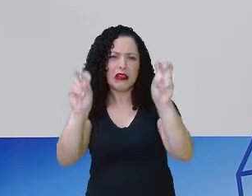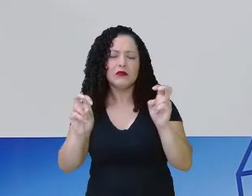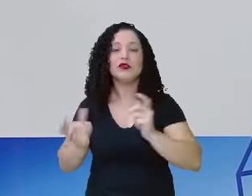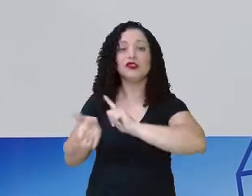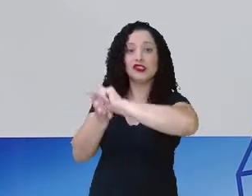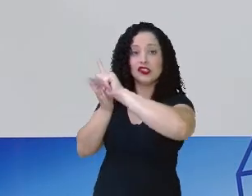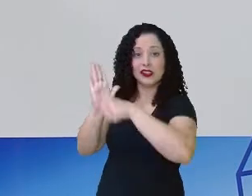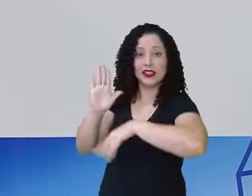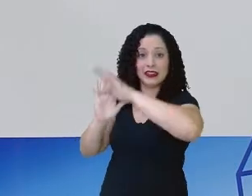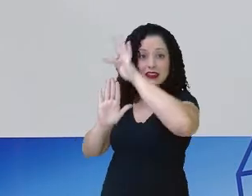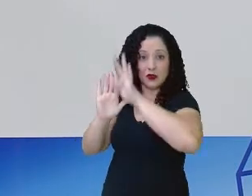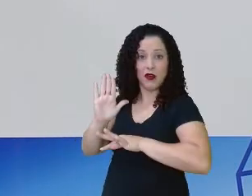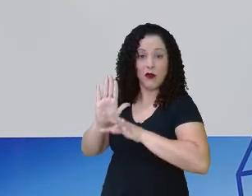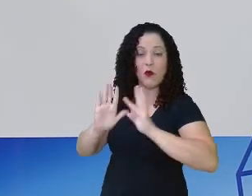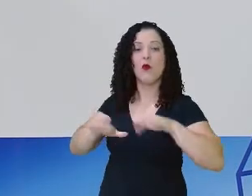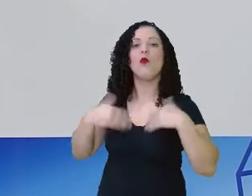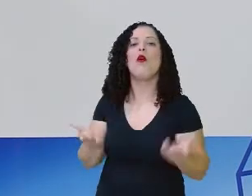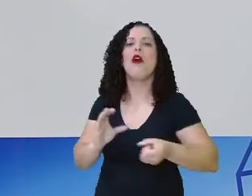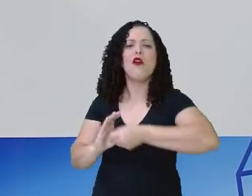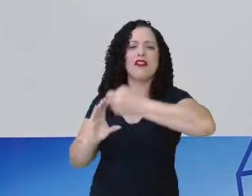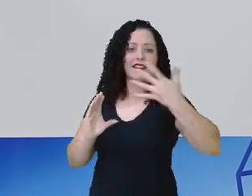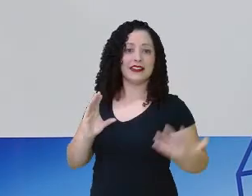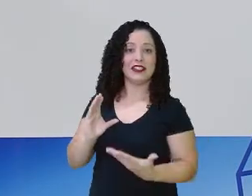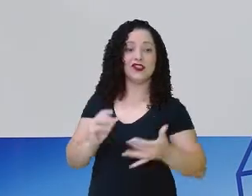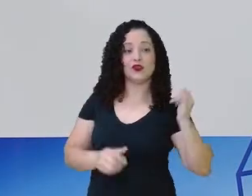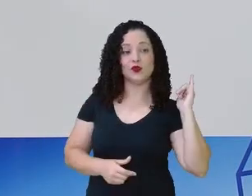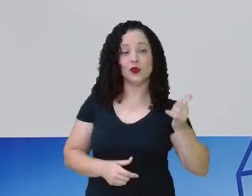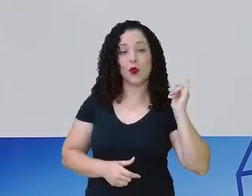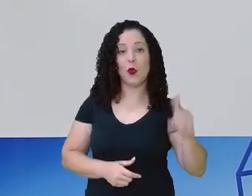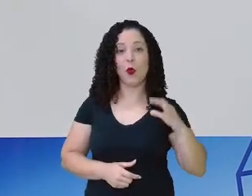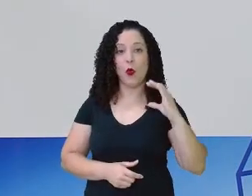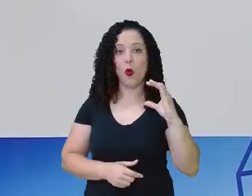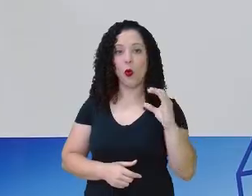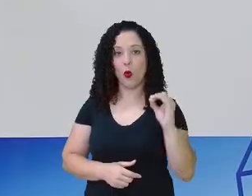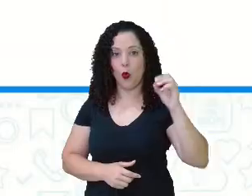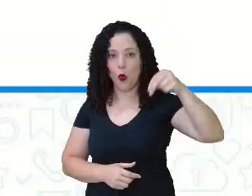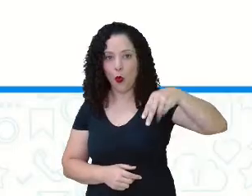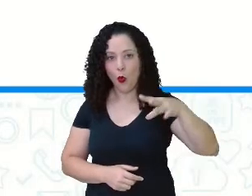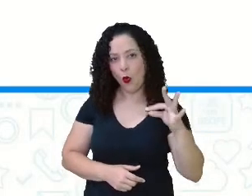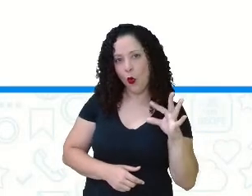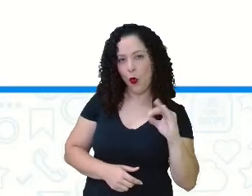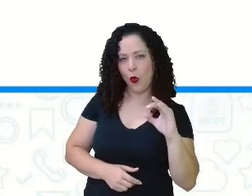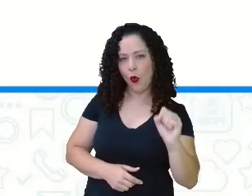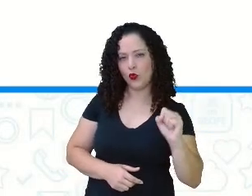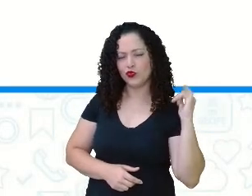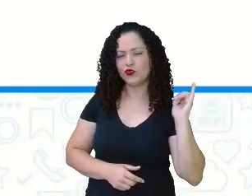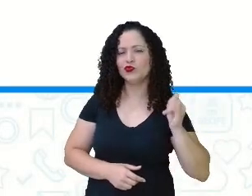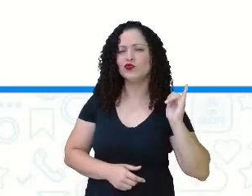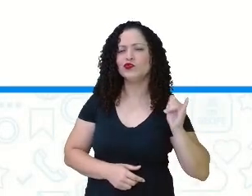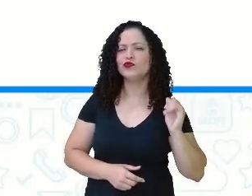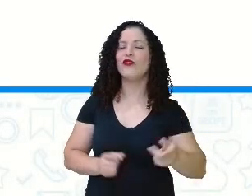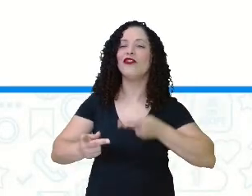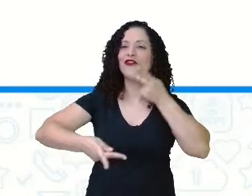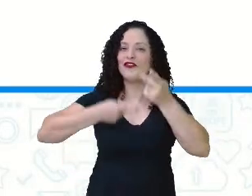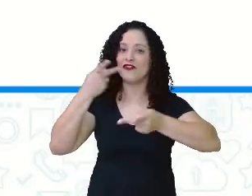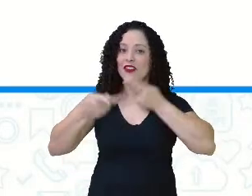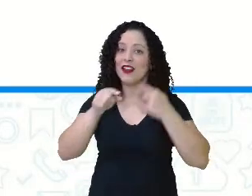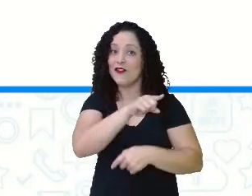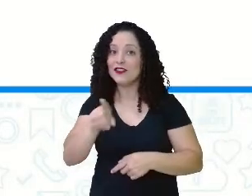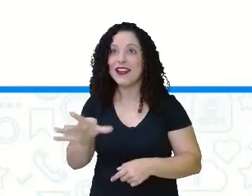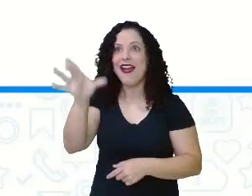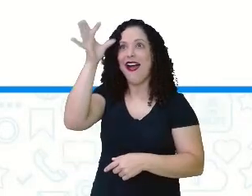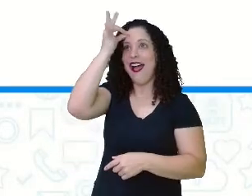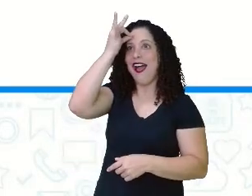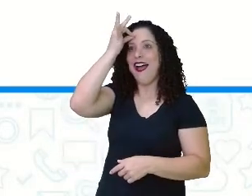textual. Então, quais são as características do conto? À medida que eu for falando, com certeza você vai lembrar. Se